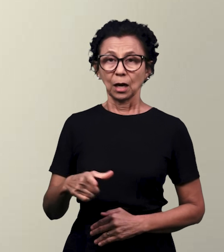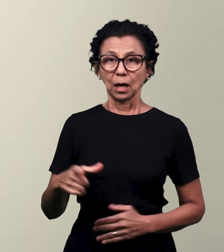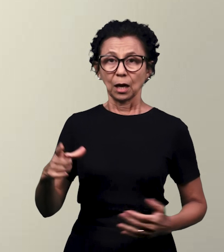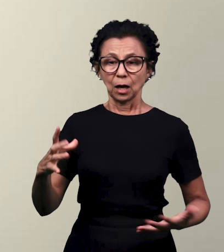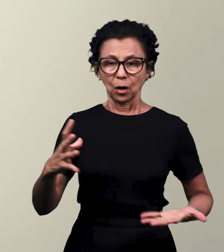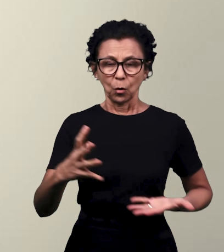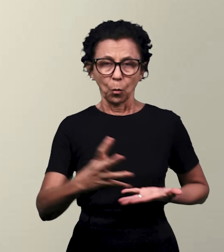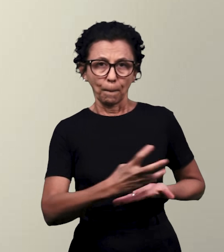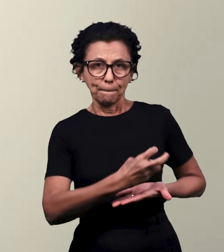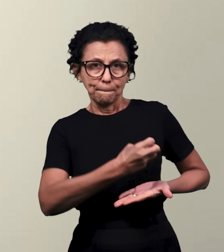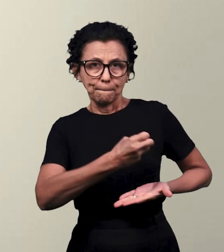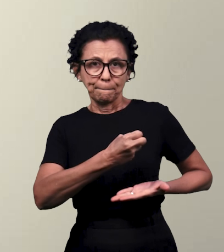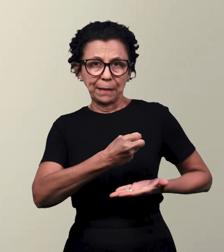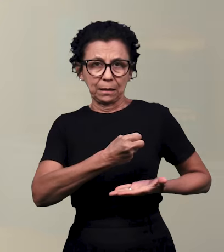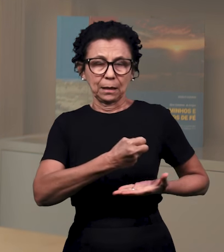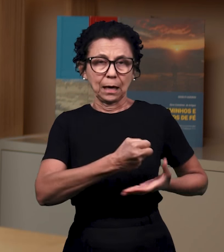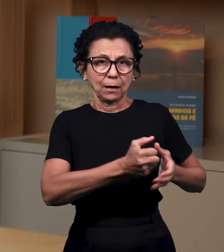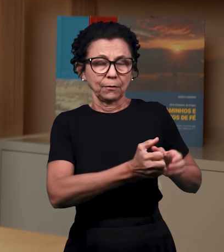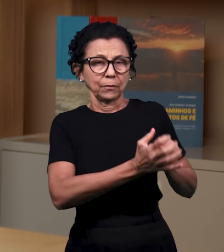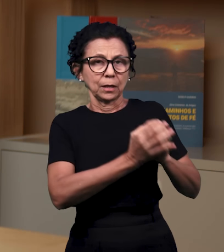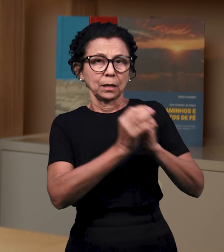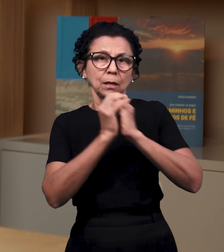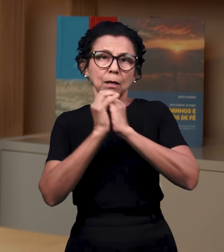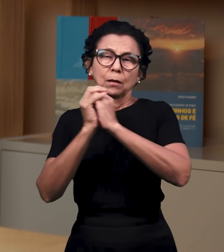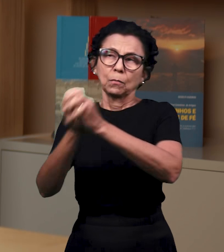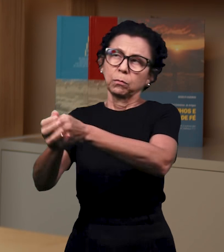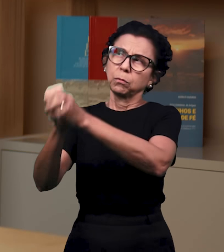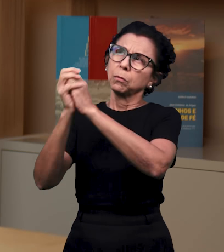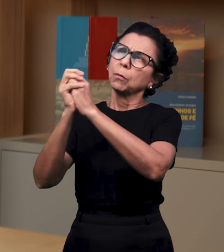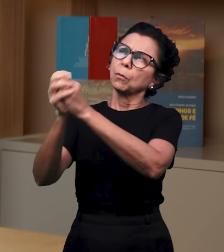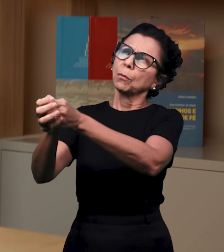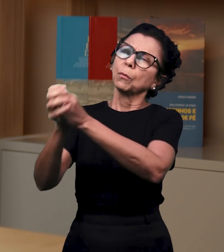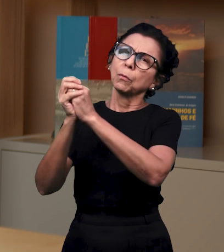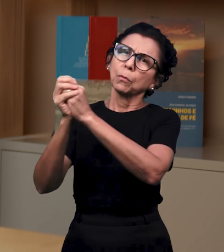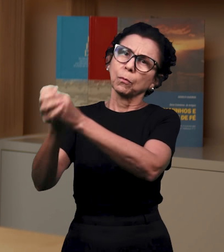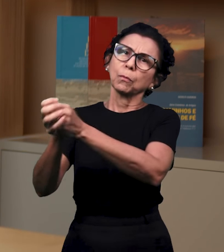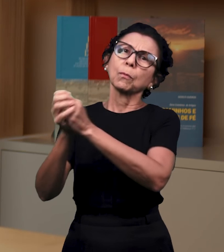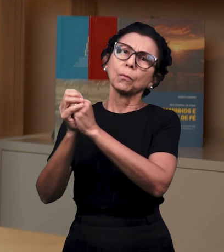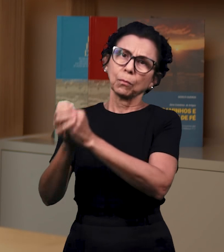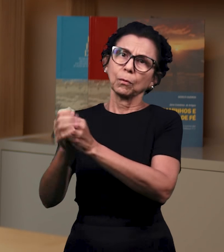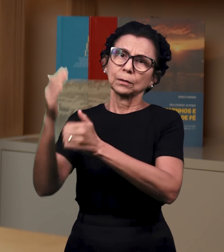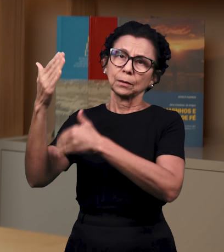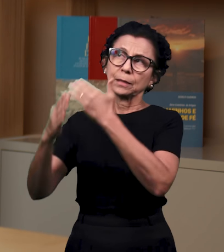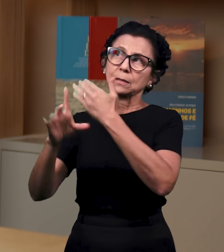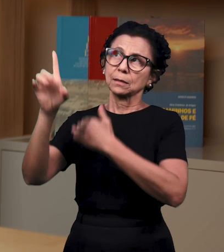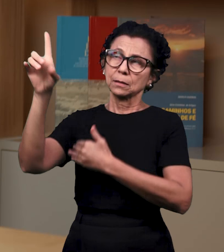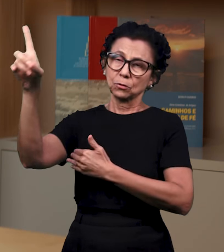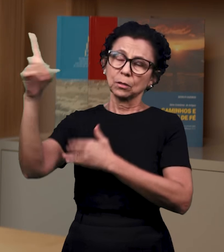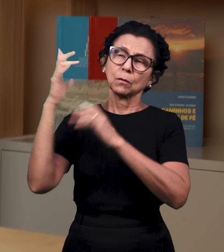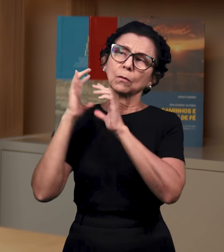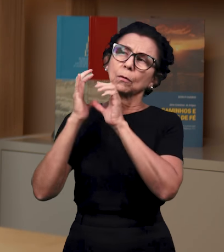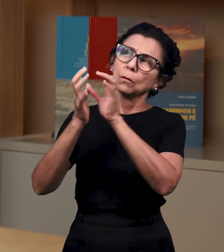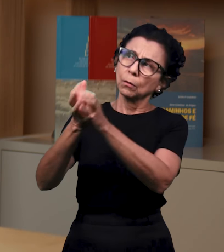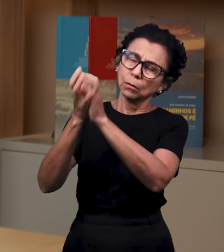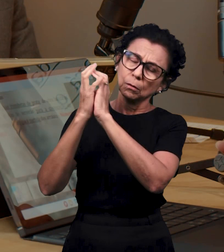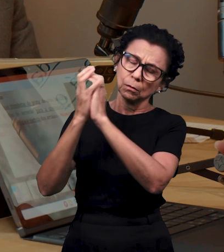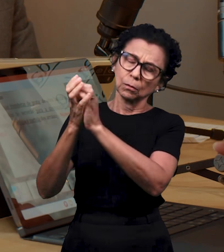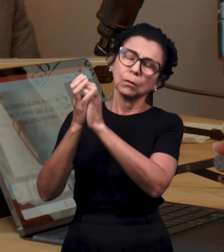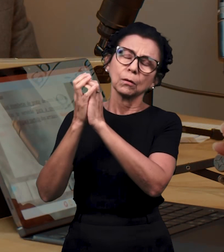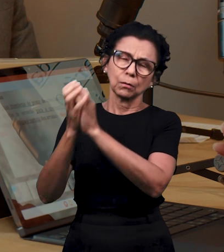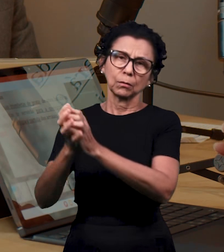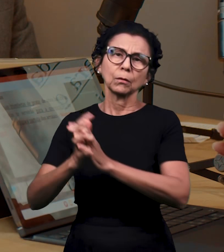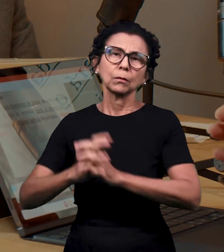o molho, né, perante o Senhor. Acho que essa abordagem foi muito boa, né, do pastor Dario, porque